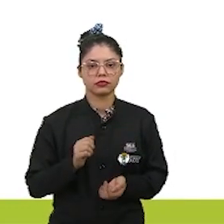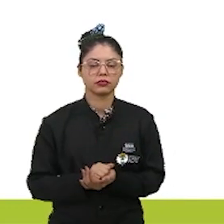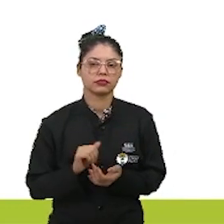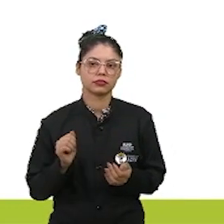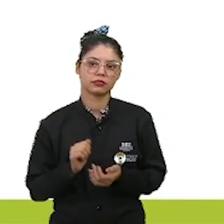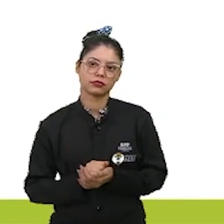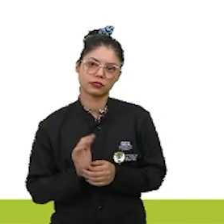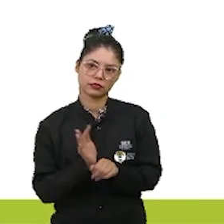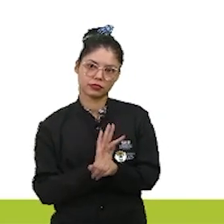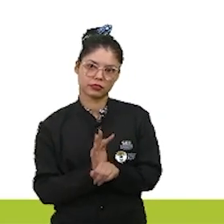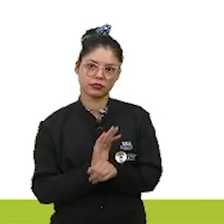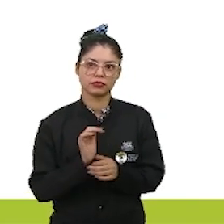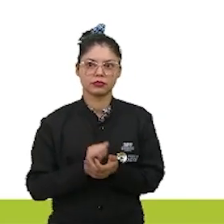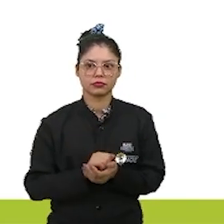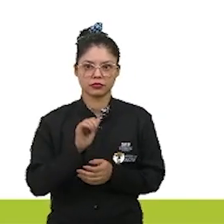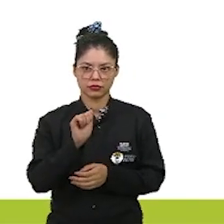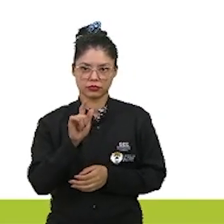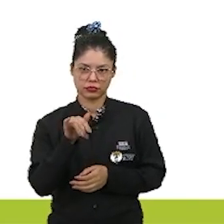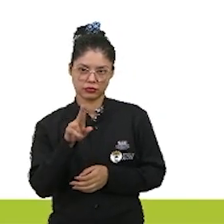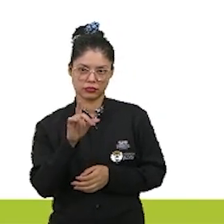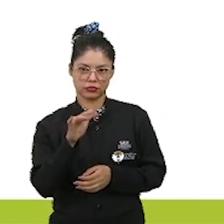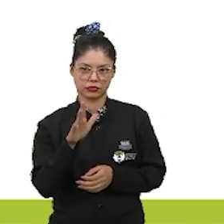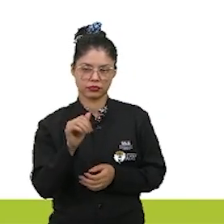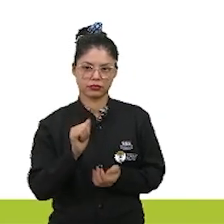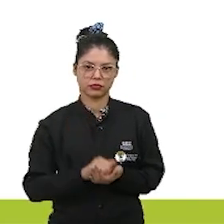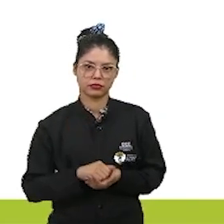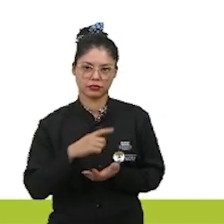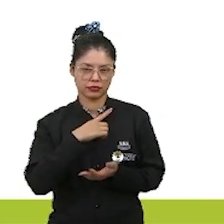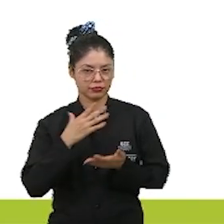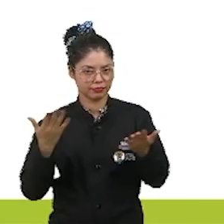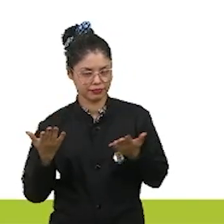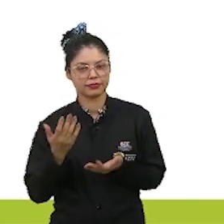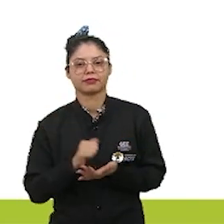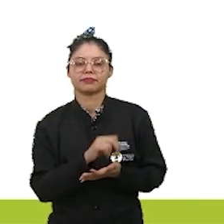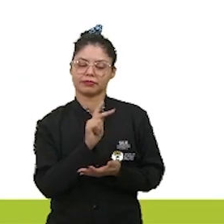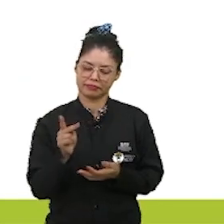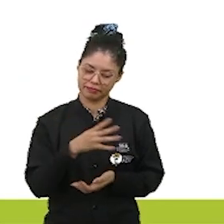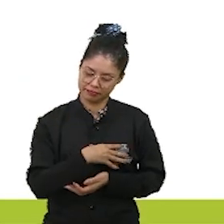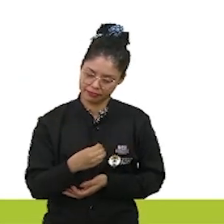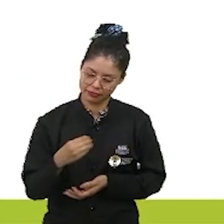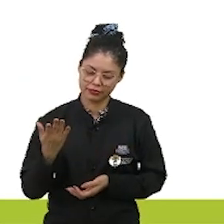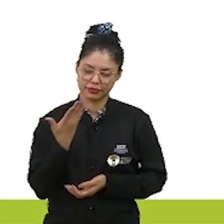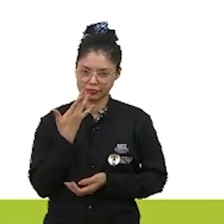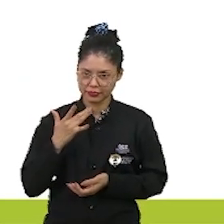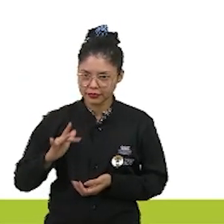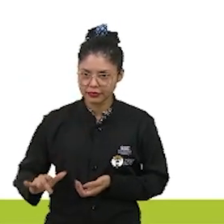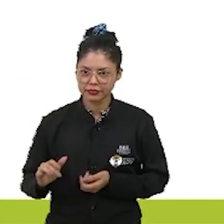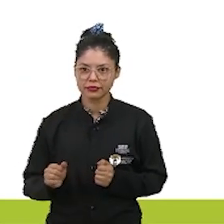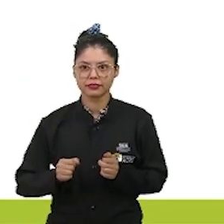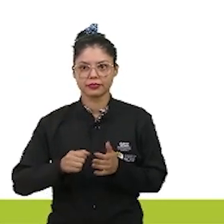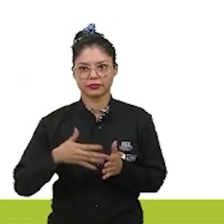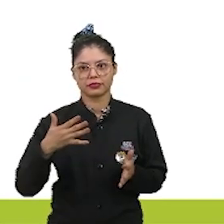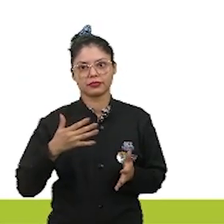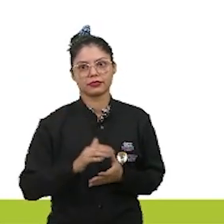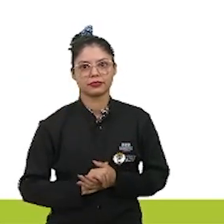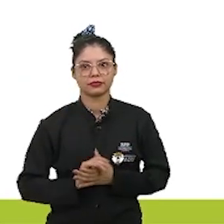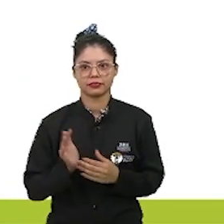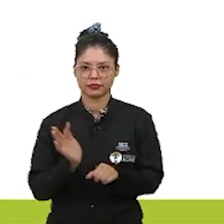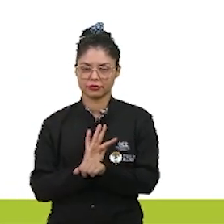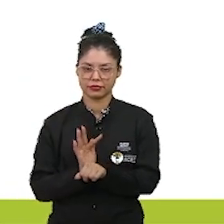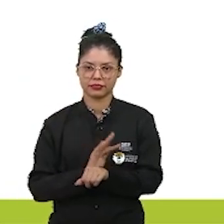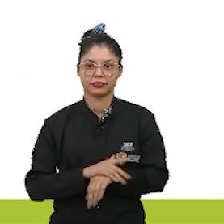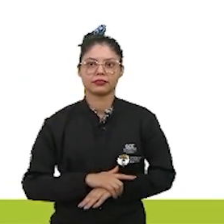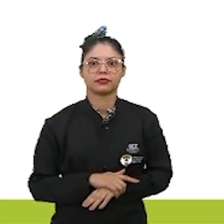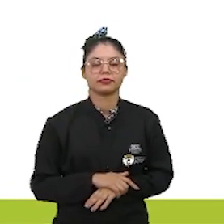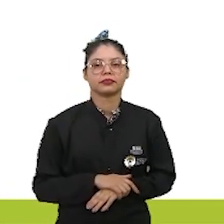animação. Pessoal, o professor tem 2 filhas pequenas, então, obviamente, o professor Ziel conhece muito dos filmes de